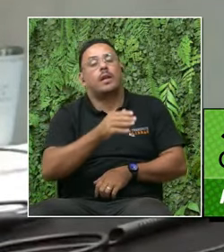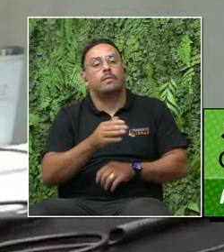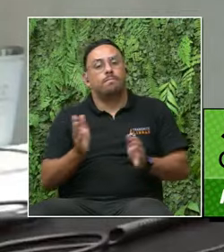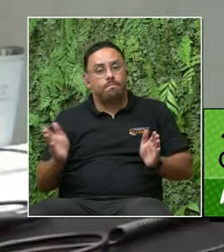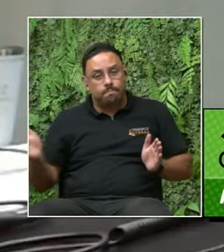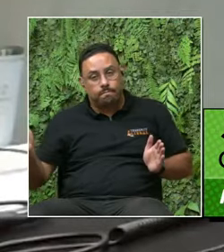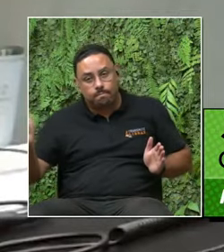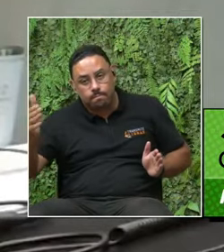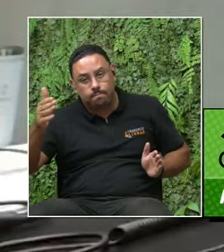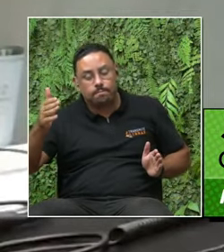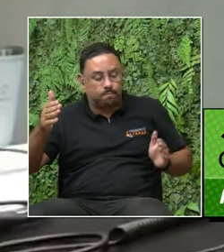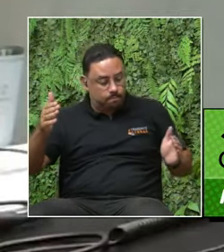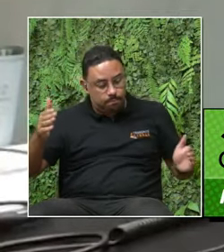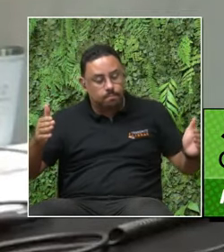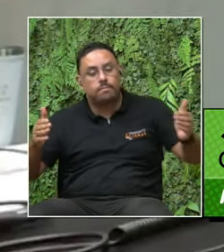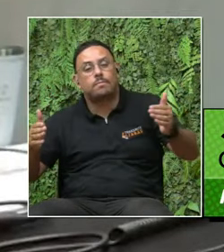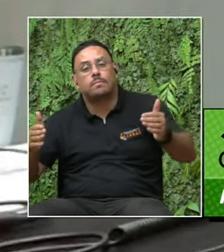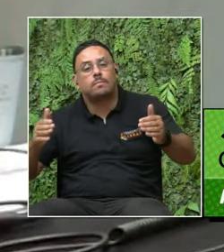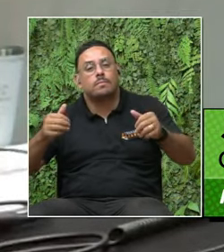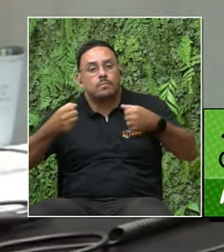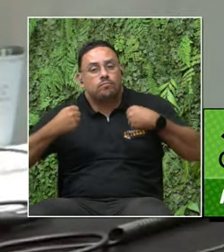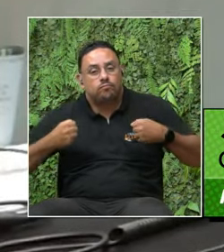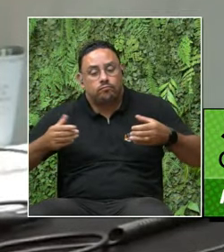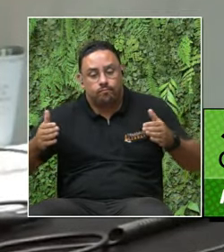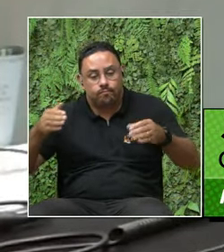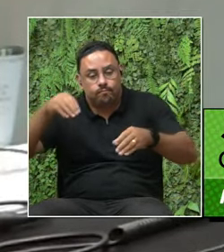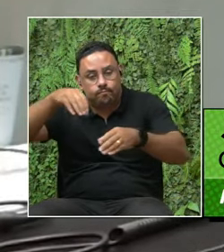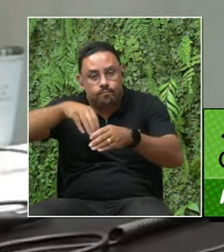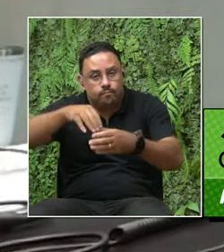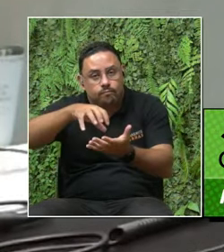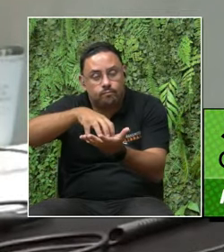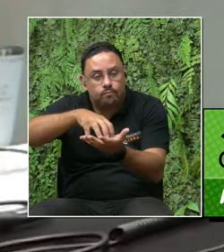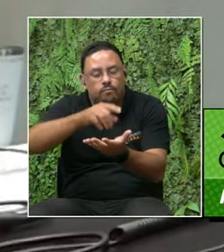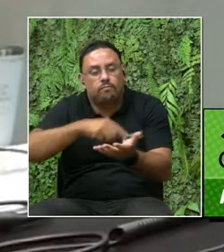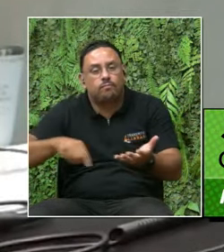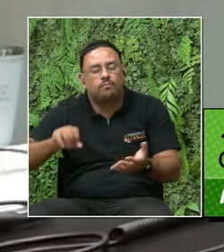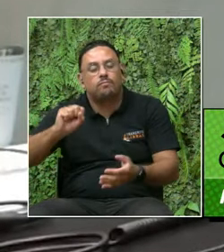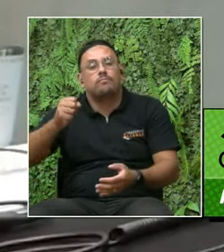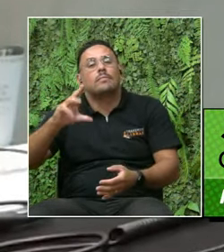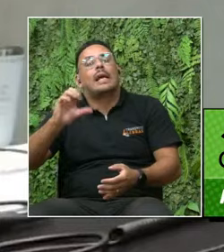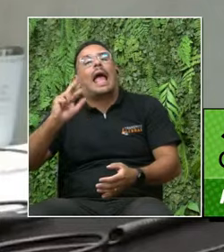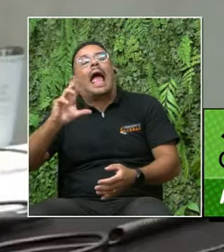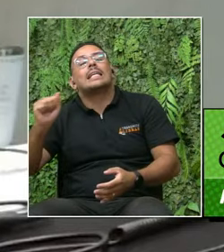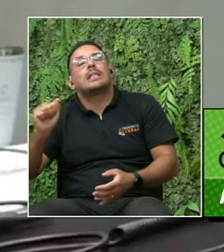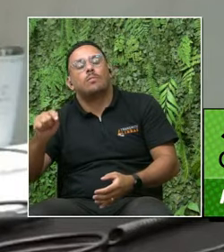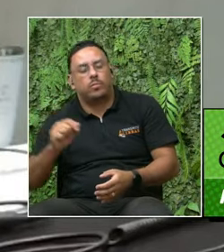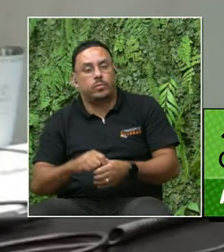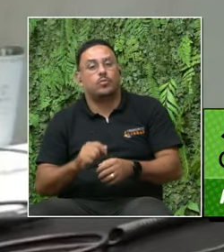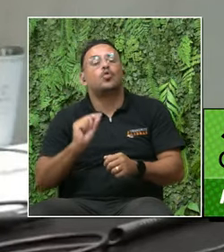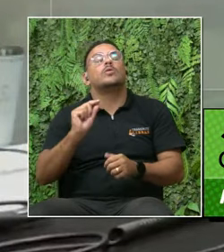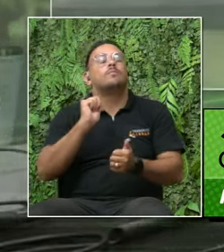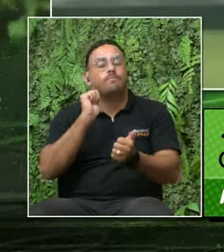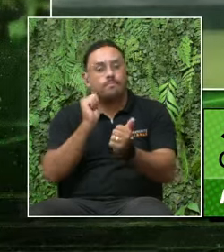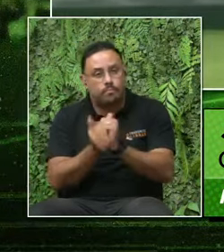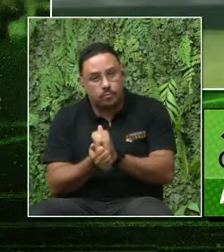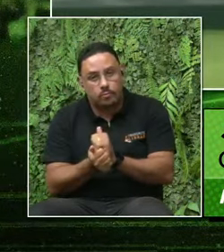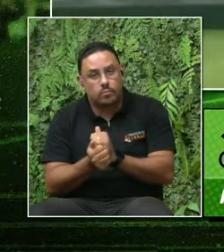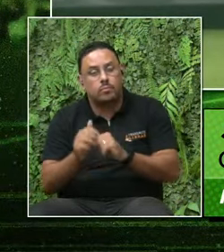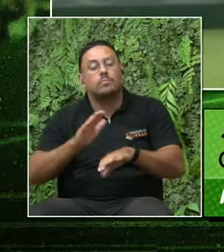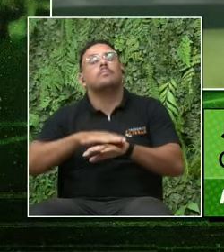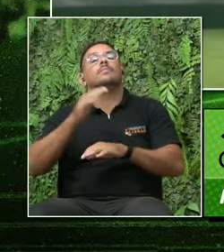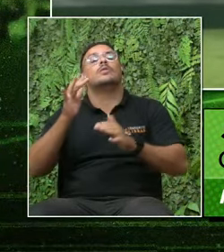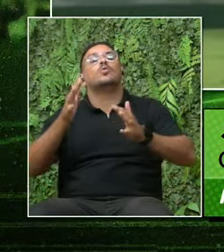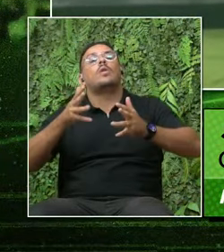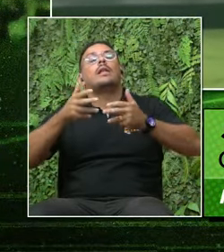direita colocar o Paulinho aberto pela esquerda rul Centralizado coloca o scapa no jogo O scapa é o jogador com mais